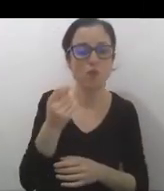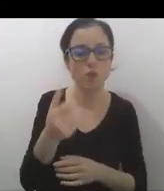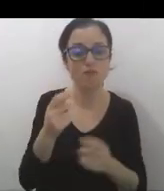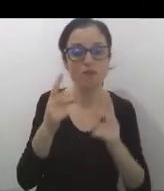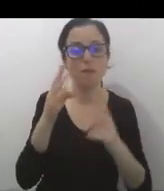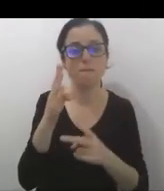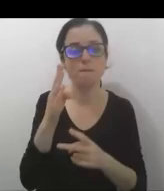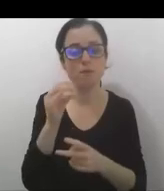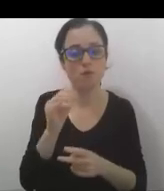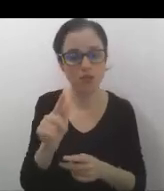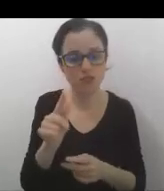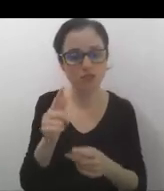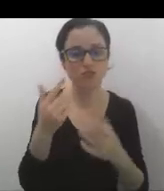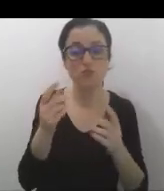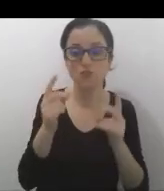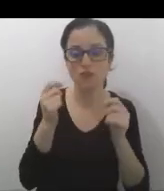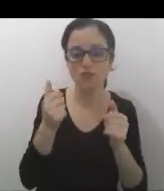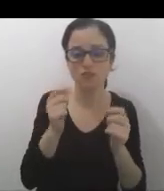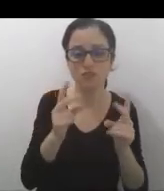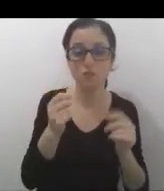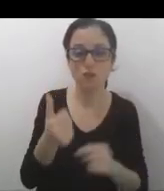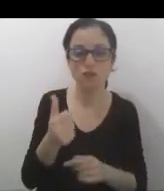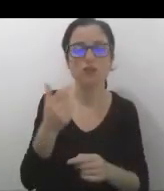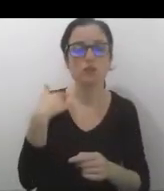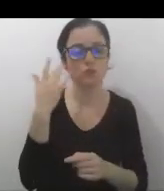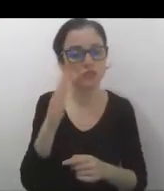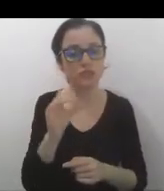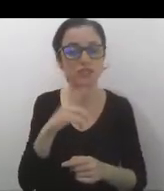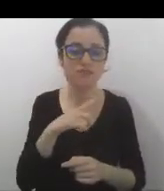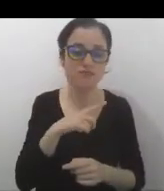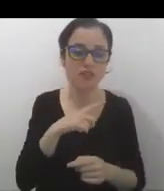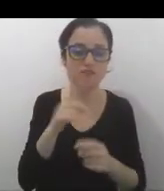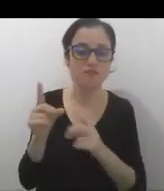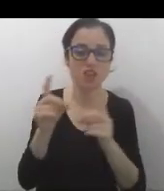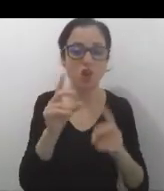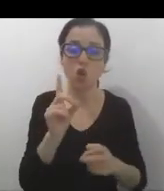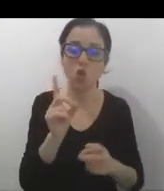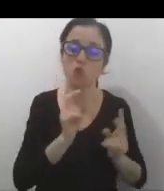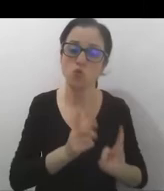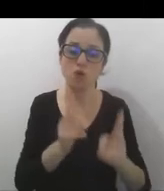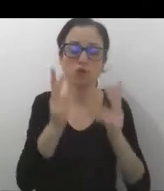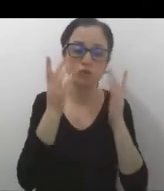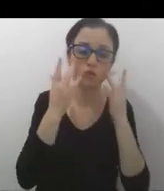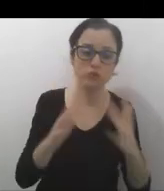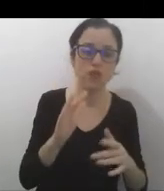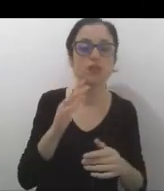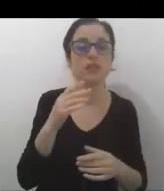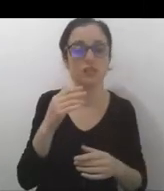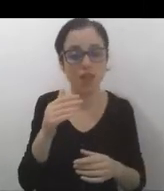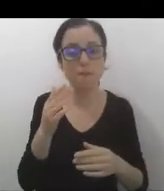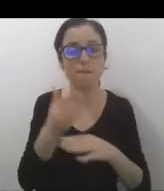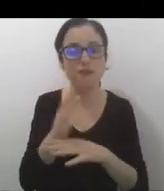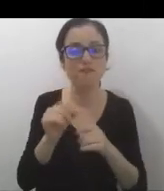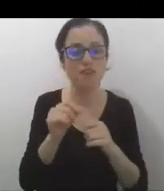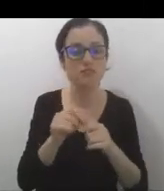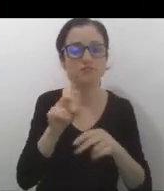ou se ia passar a fazer bancos, assentos de avião aqui no Brasil, e o avião ia ser produzido nos Estados Unidos, ou na Ásia, ou na China, sei lá